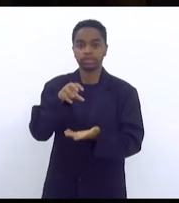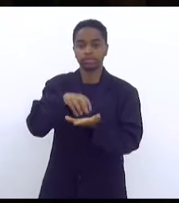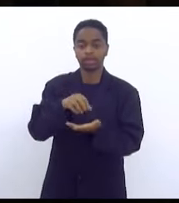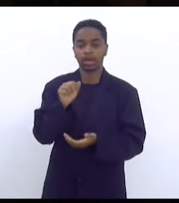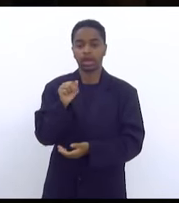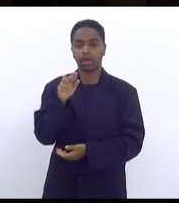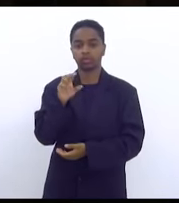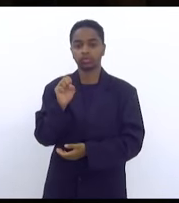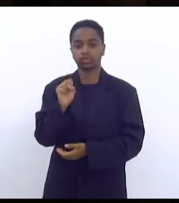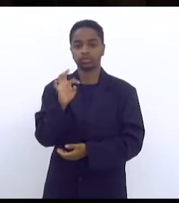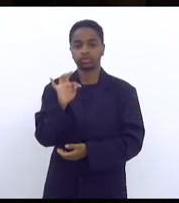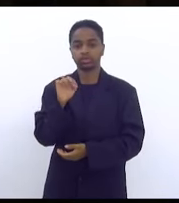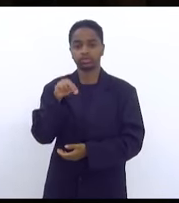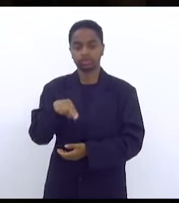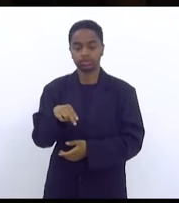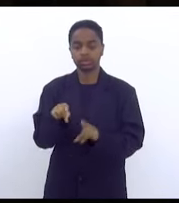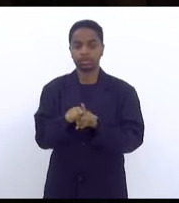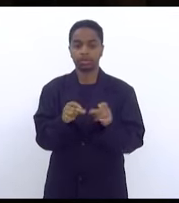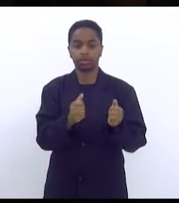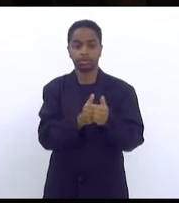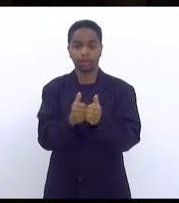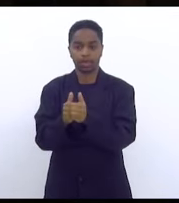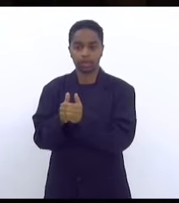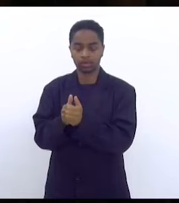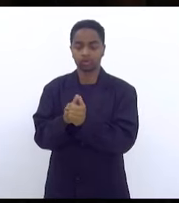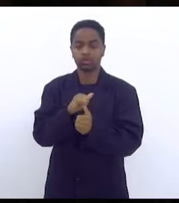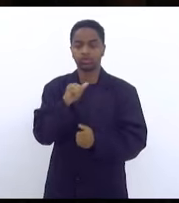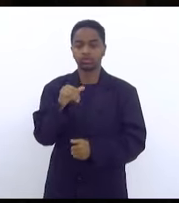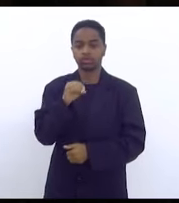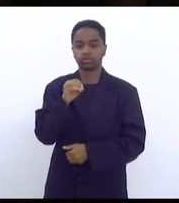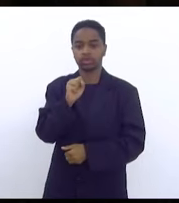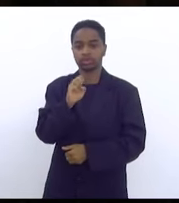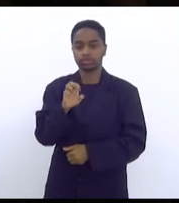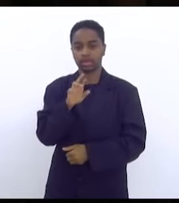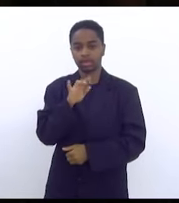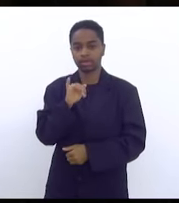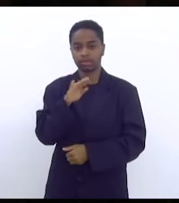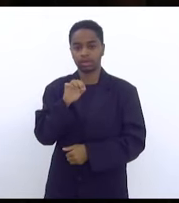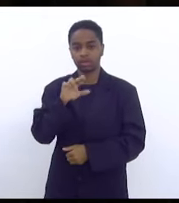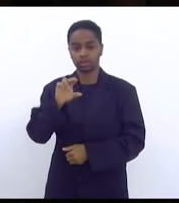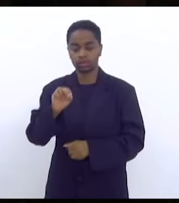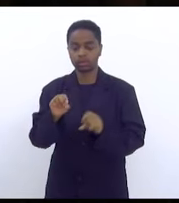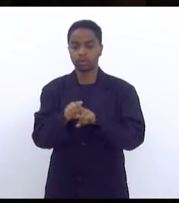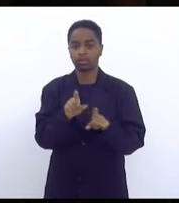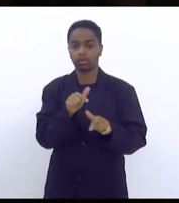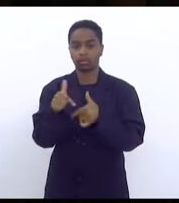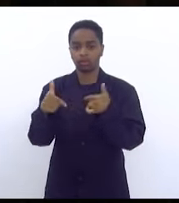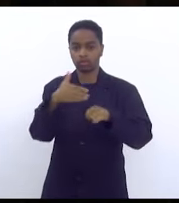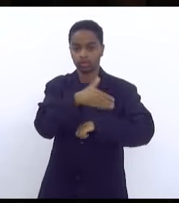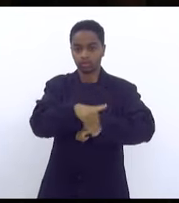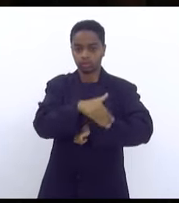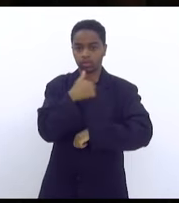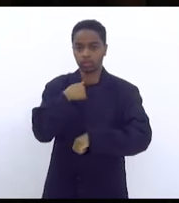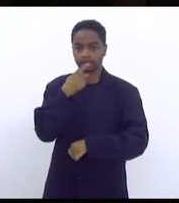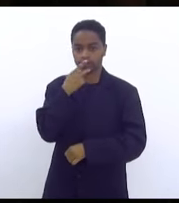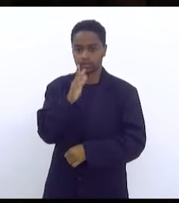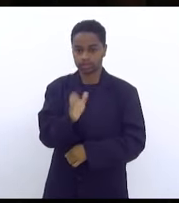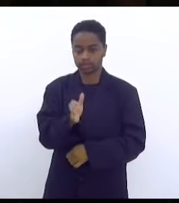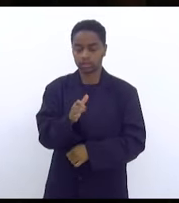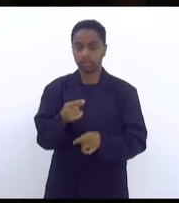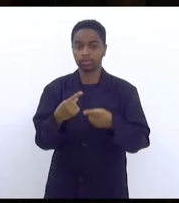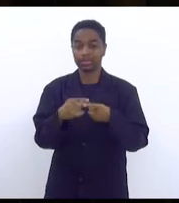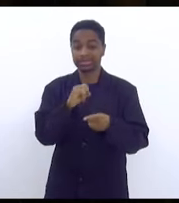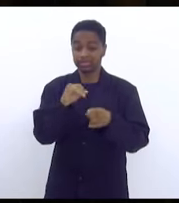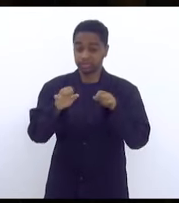Auche, ali naquele entorno ali da José Ribeiro e as demais ruas que eu acabei de citar, que também quando